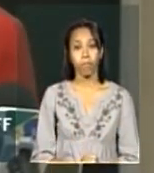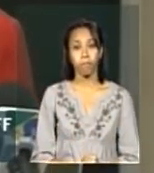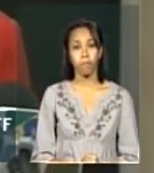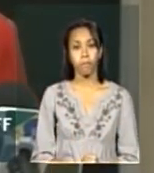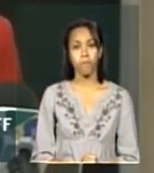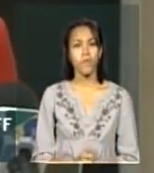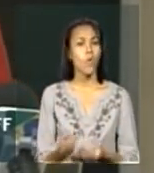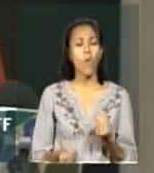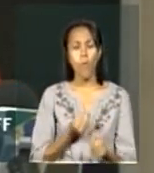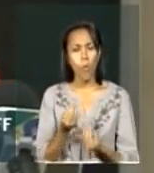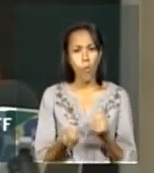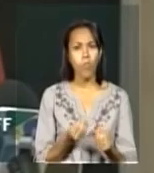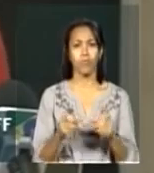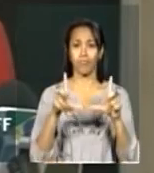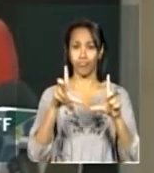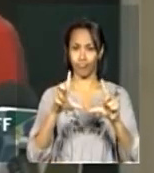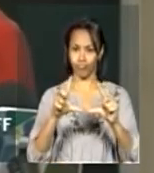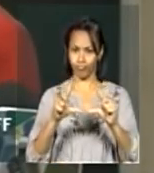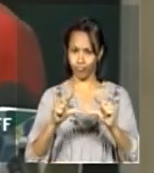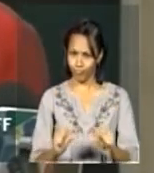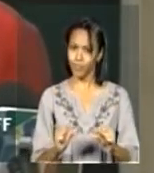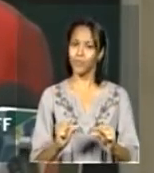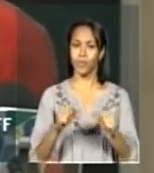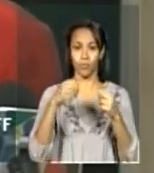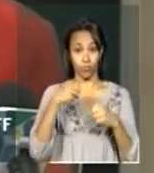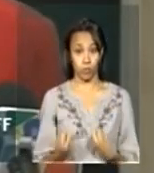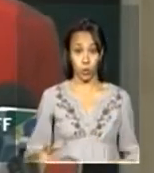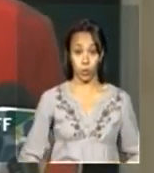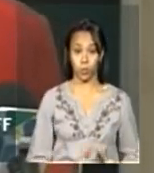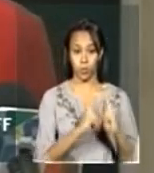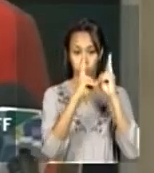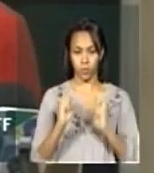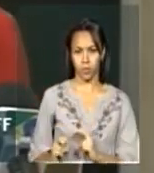isto através de uma redução do custo da energia.